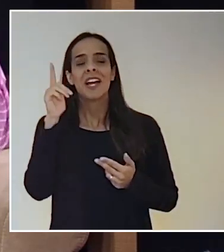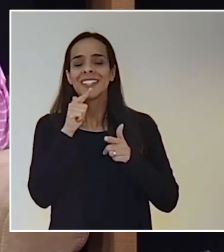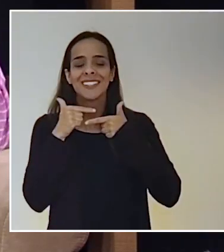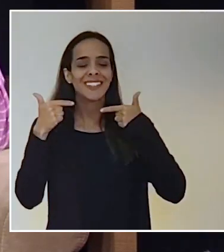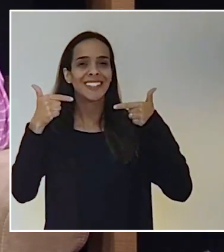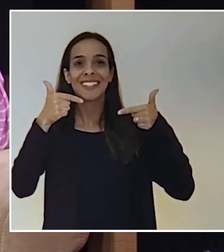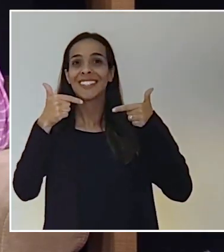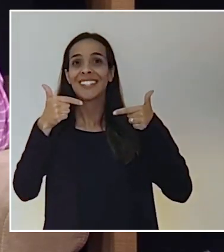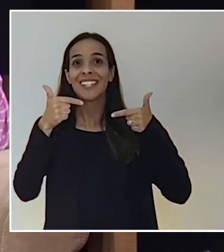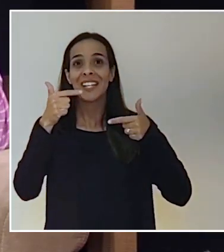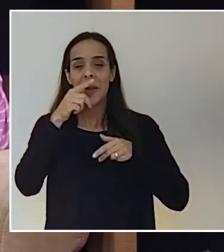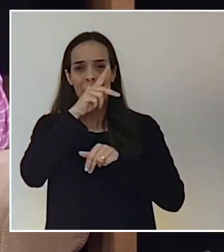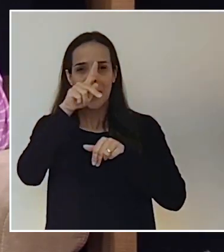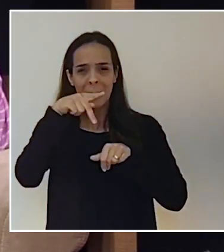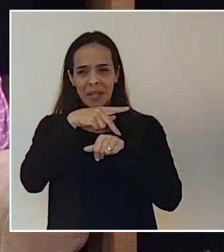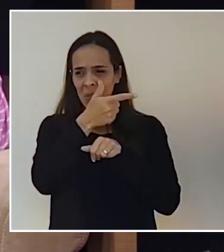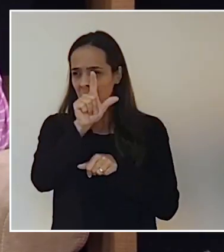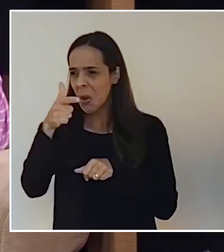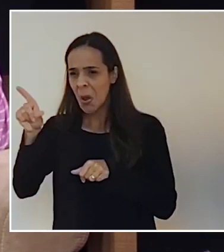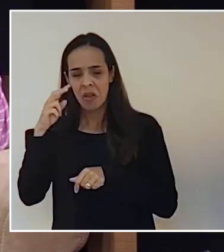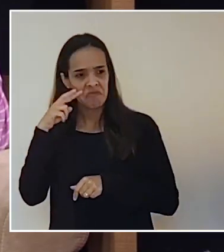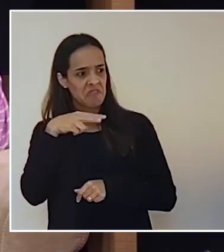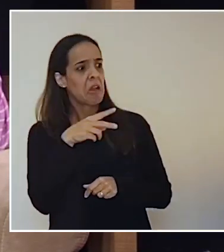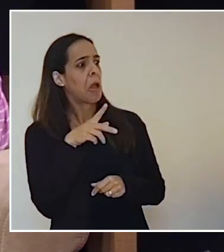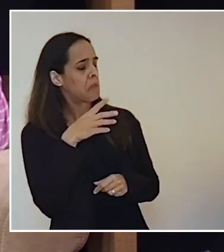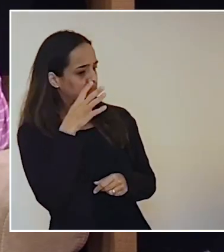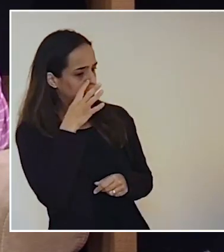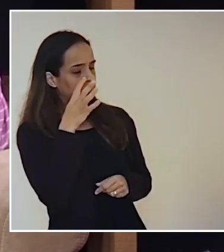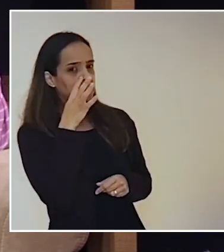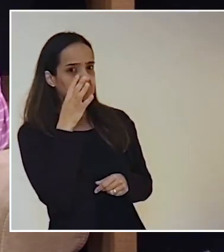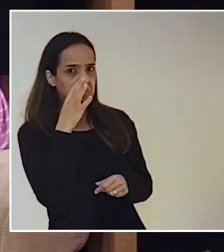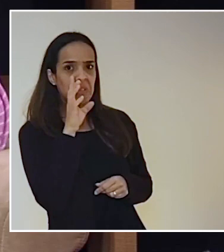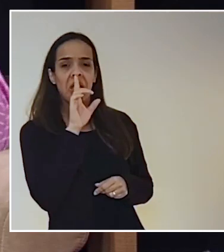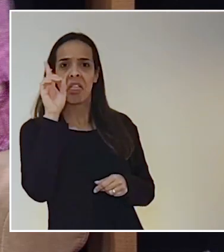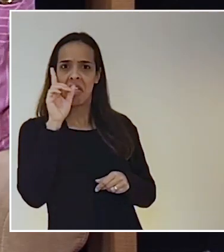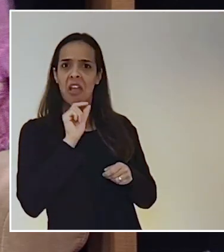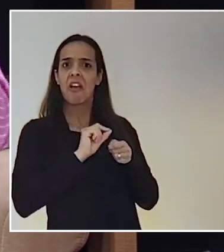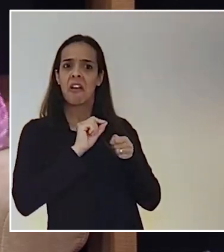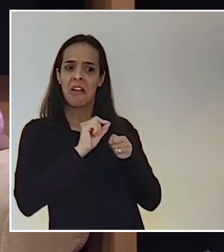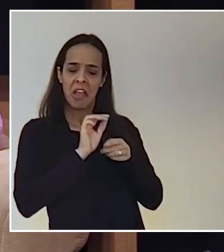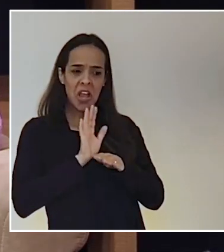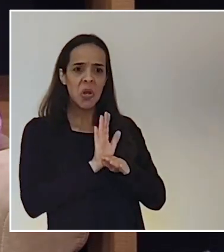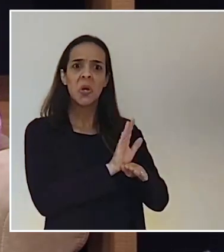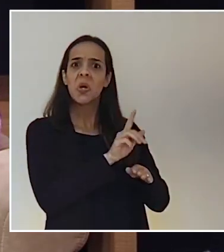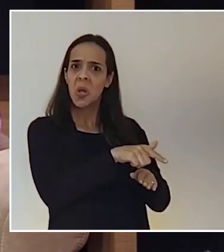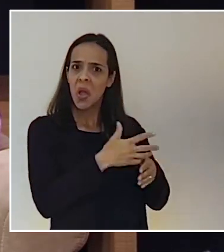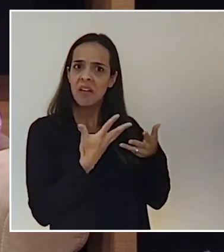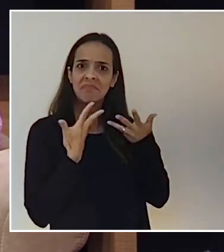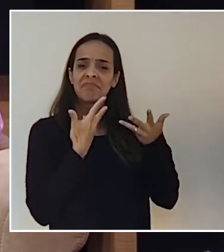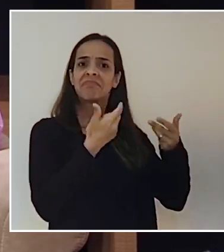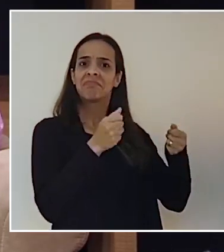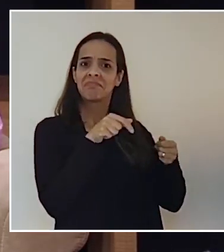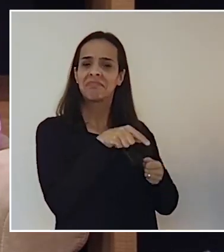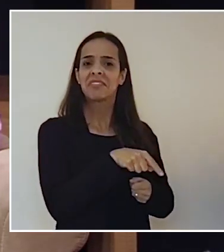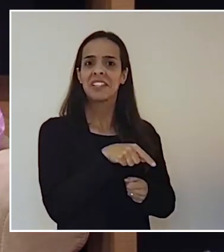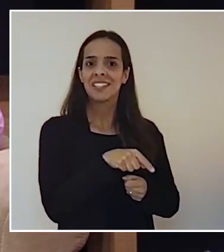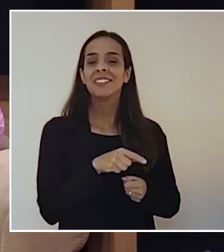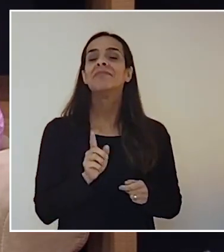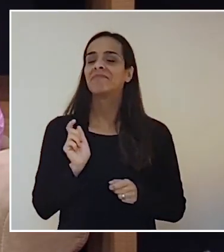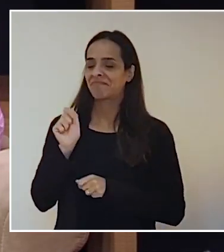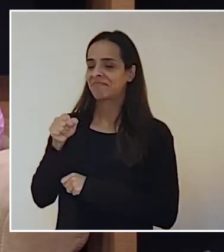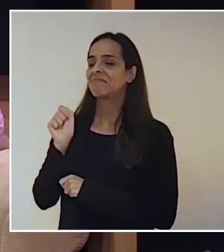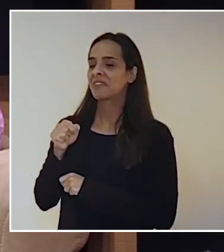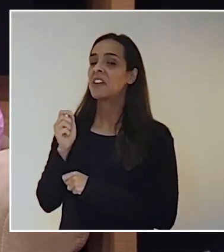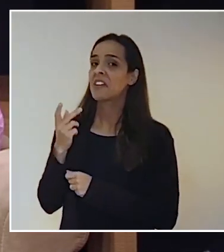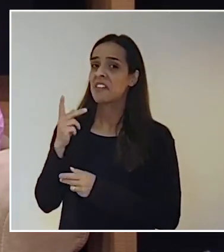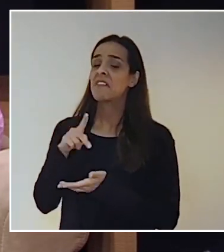eles reconhecem, com efeito, grandes coisas fez o Senhor por nós. Por isso estamos alegres. Quando você e eu